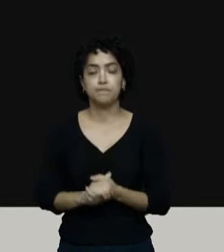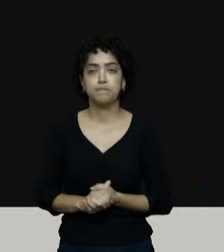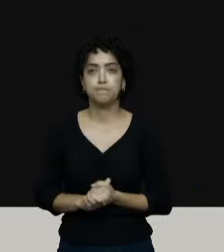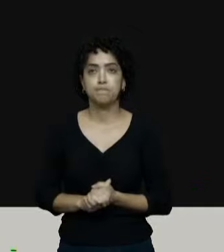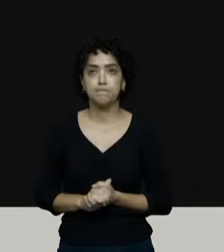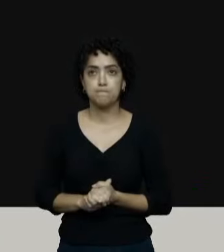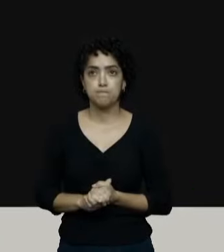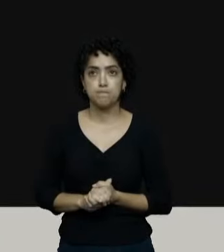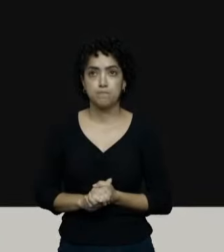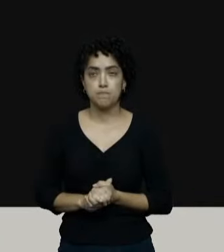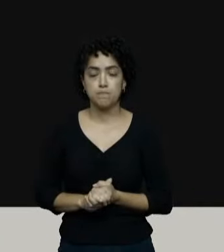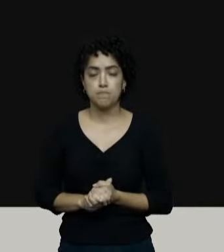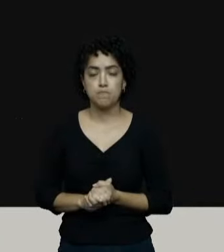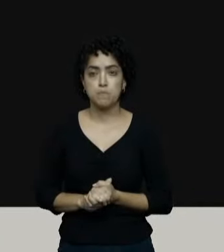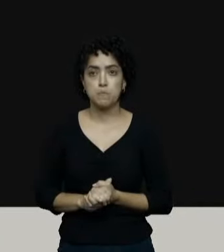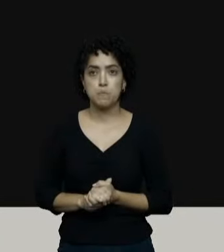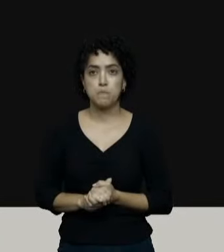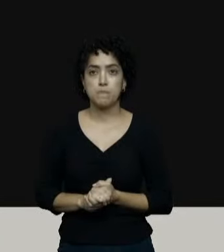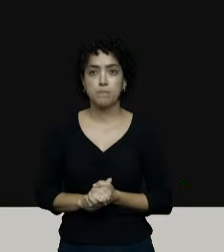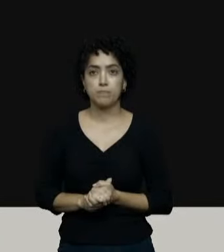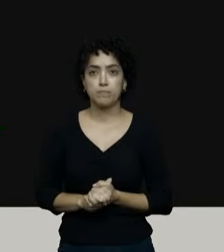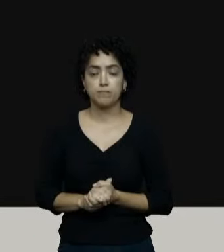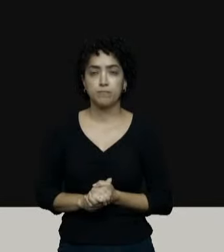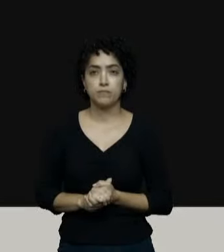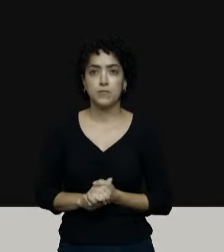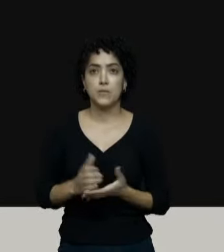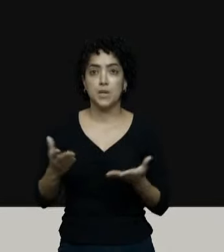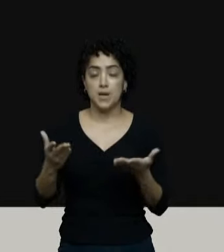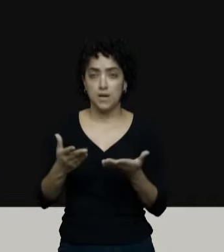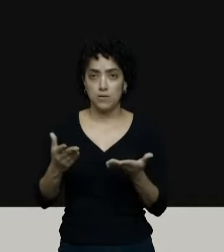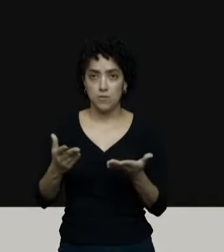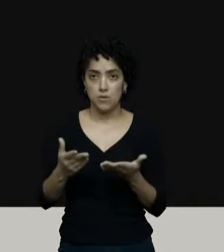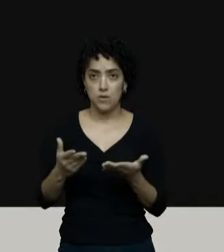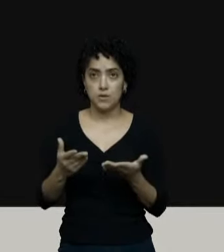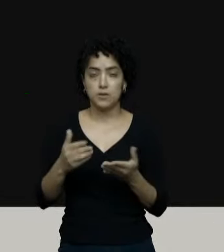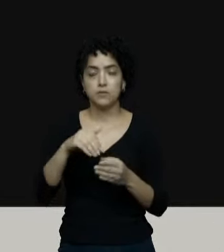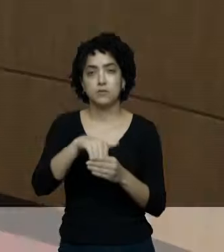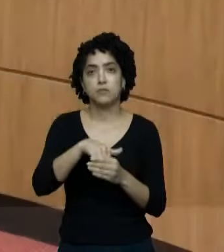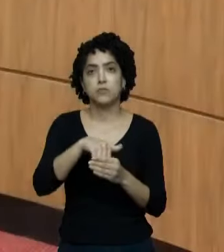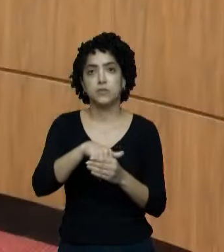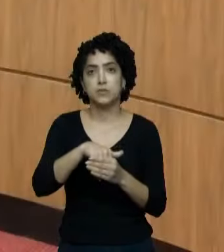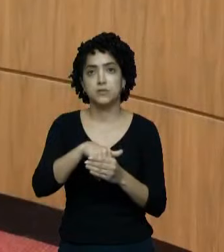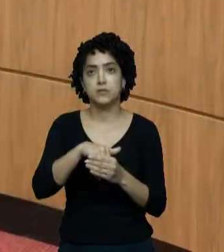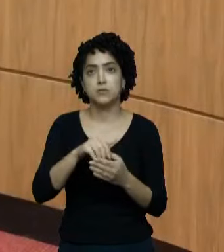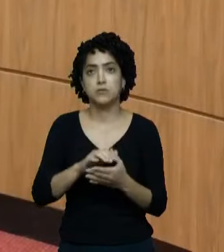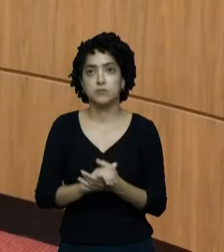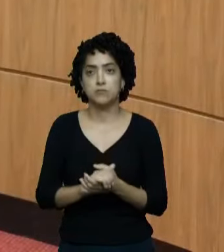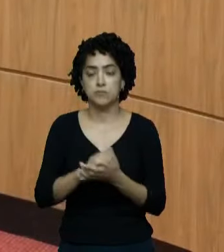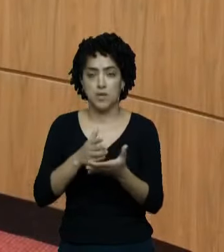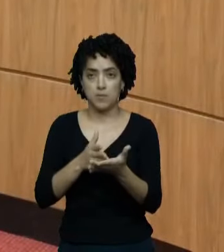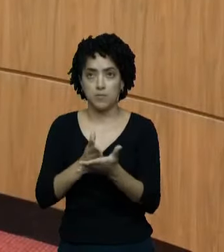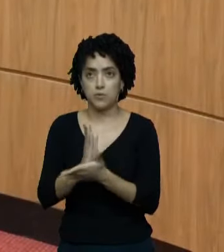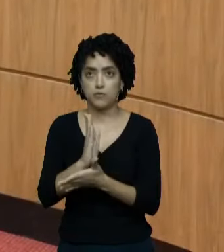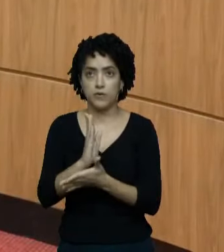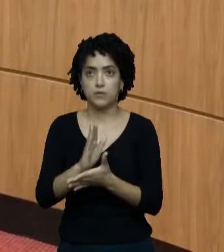pedofilia no estado de Santa Catarina. Em votação. Aprovado.